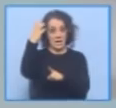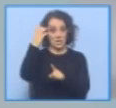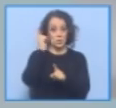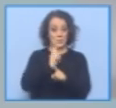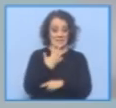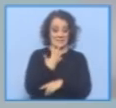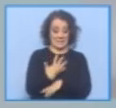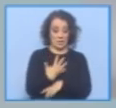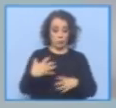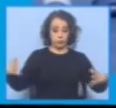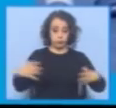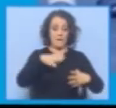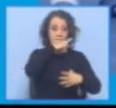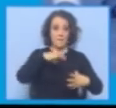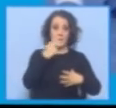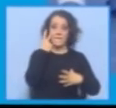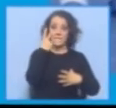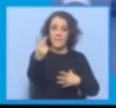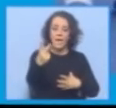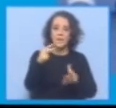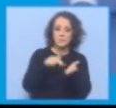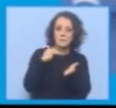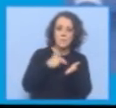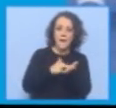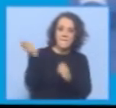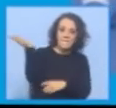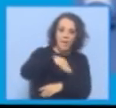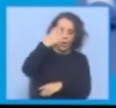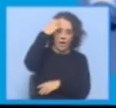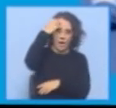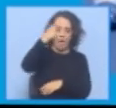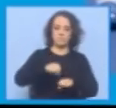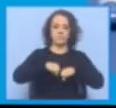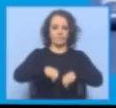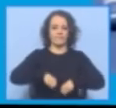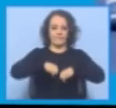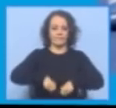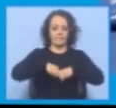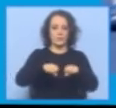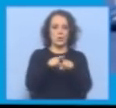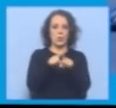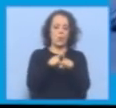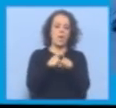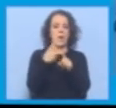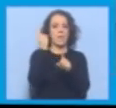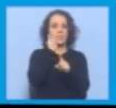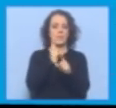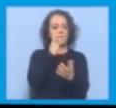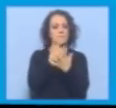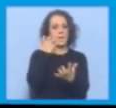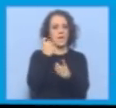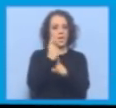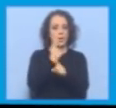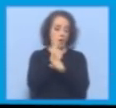família a ver a cabalgata, a esperar aos Reis. Ali também há uma comemoração que fazes e que é